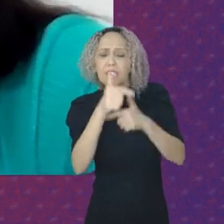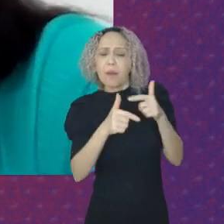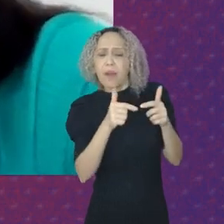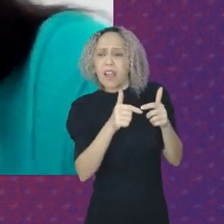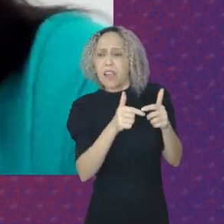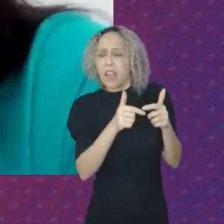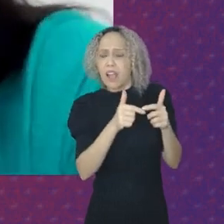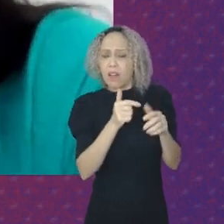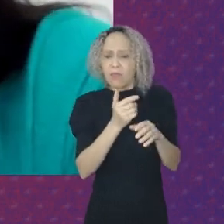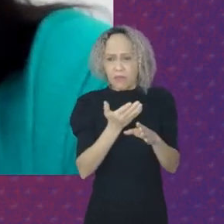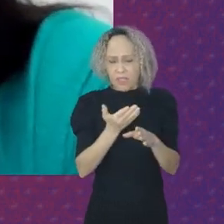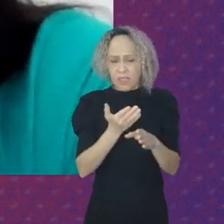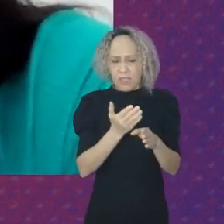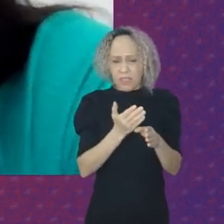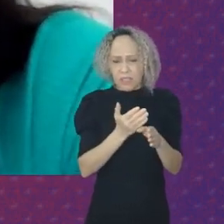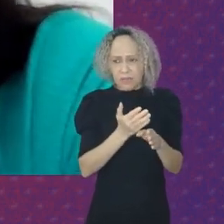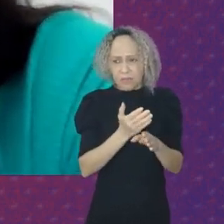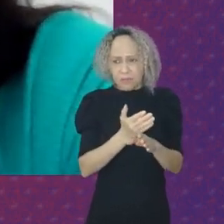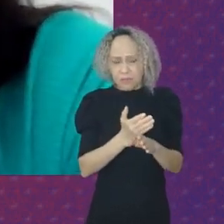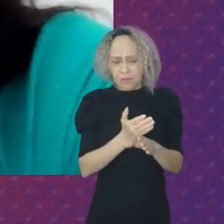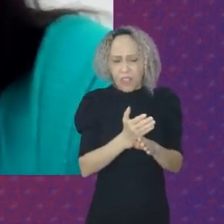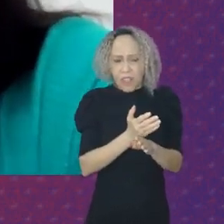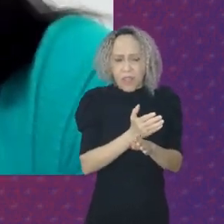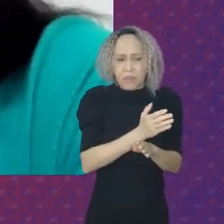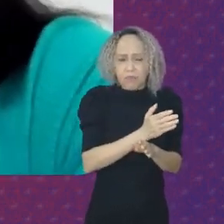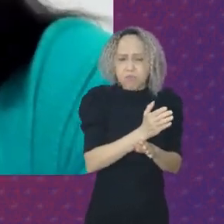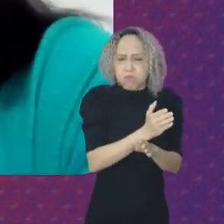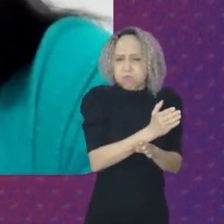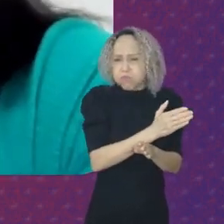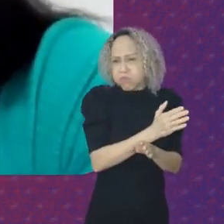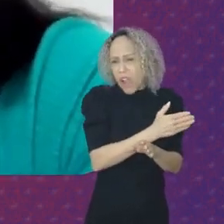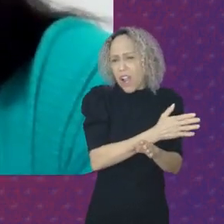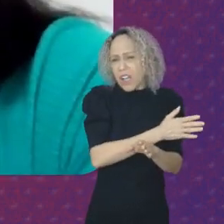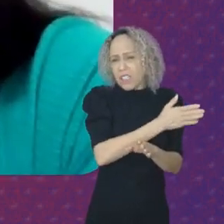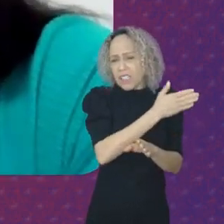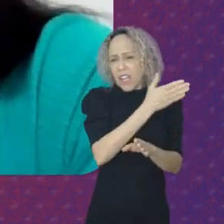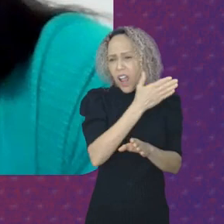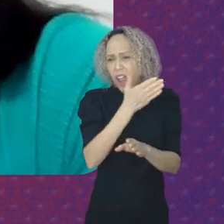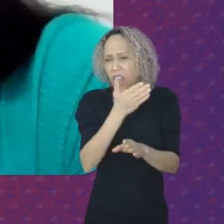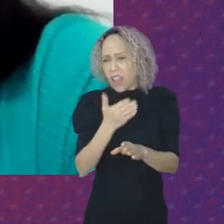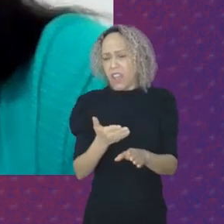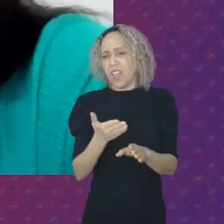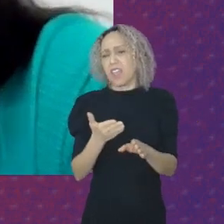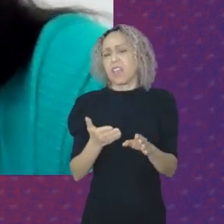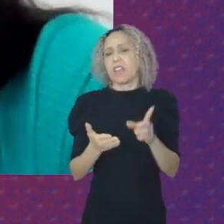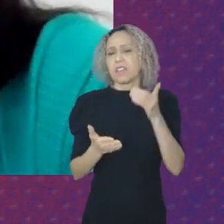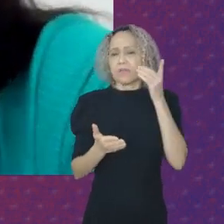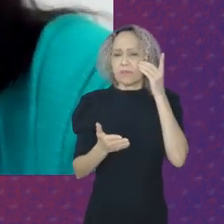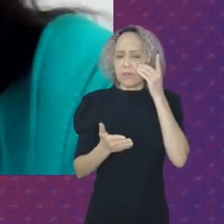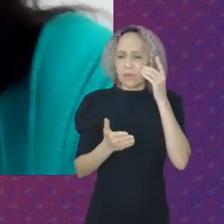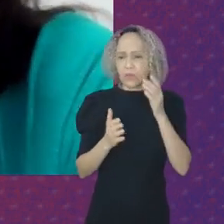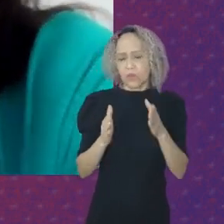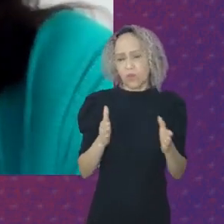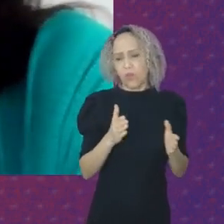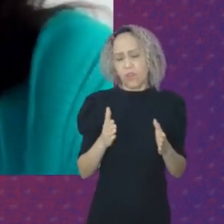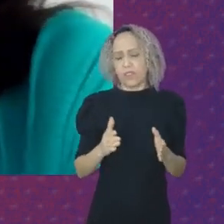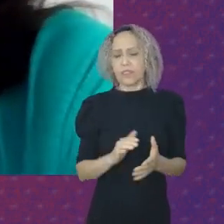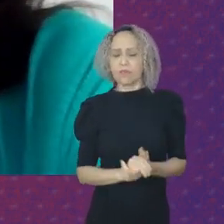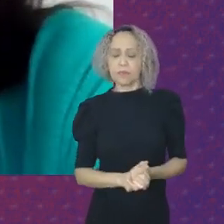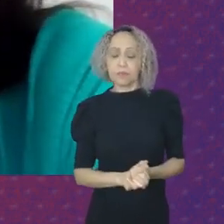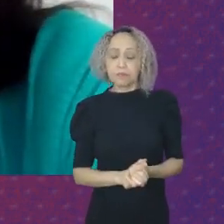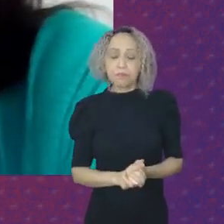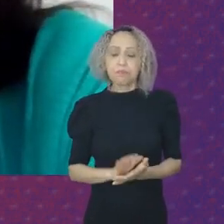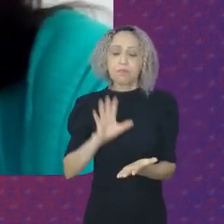panorama histórico a partir dessas entrevistas, e eu vou colocar um pouquinho aqui para vocês. Então, a central de